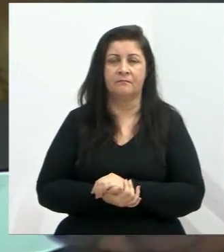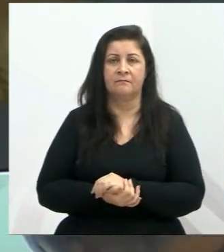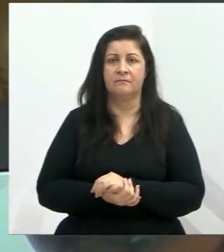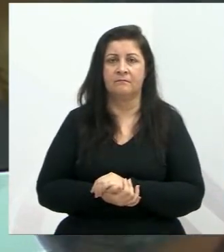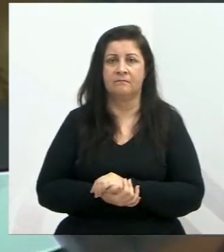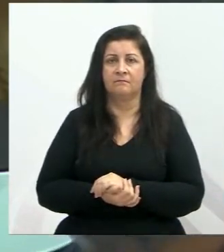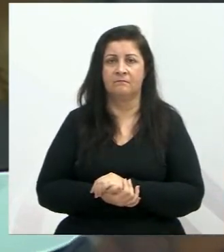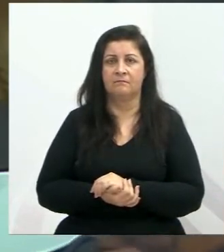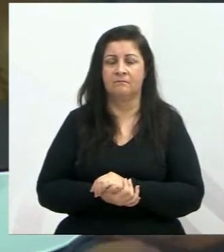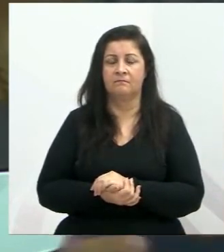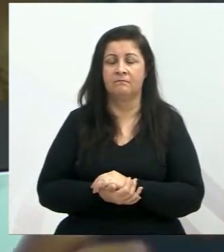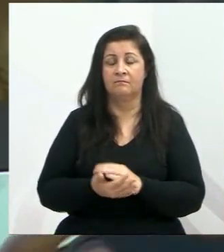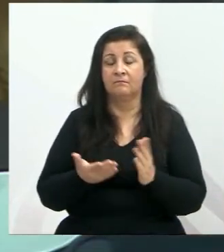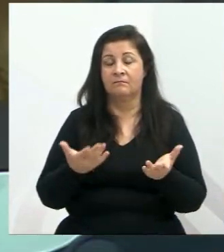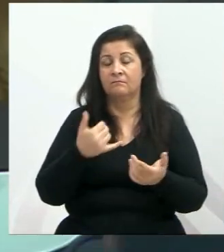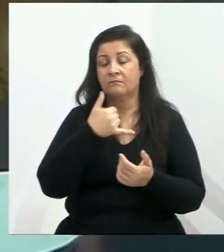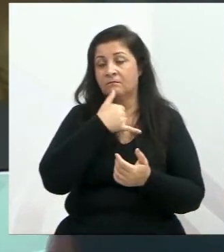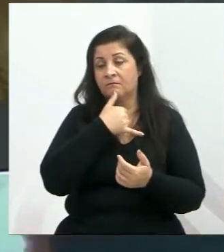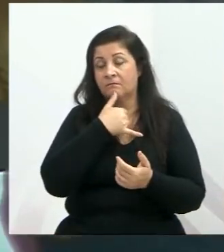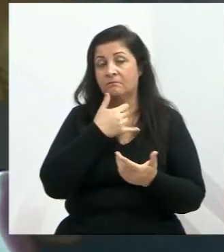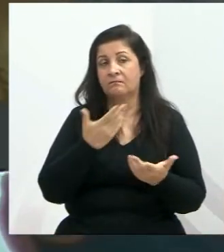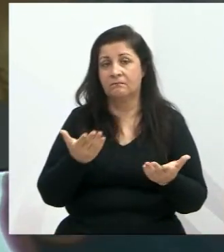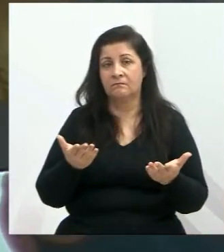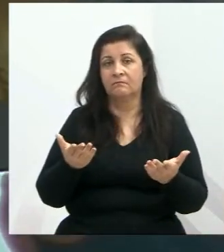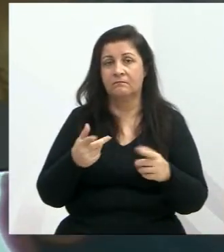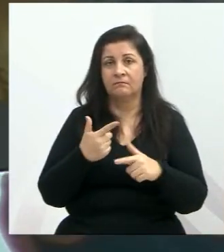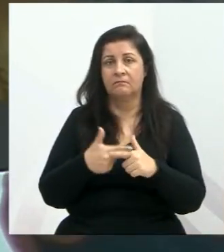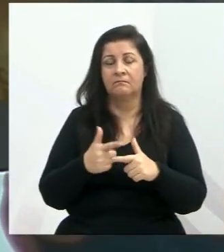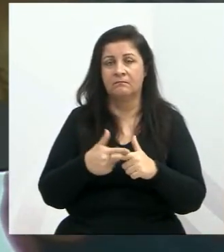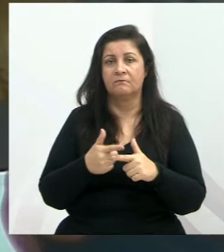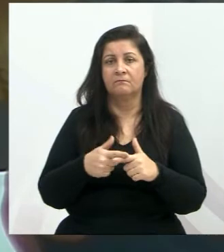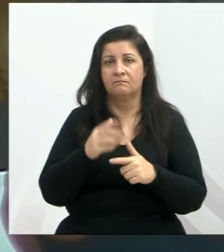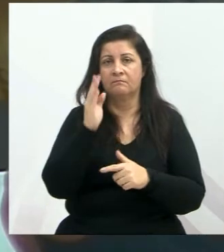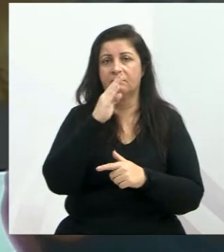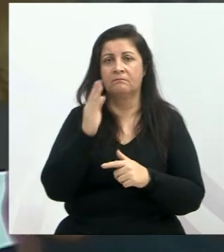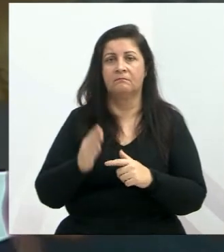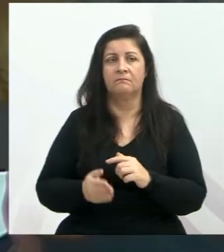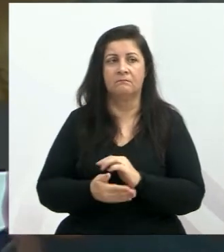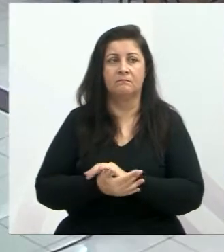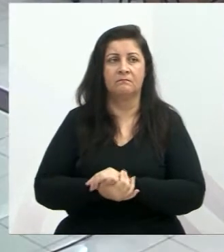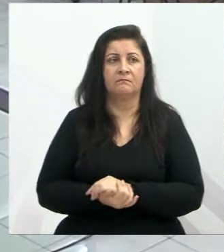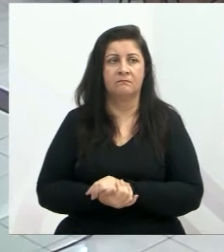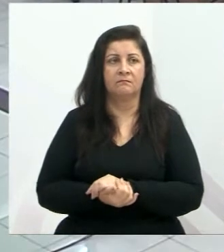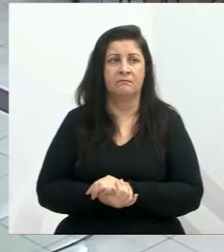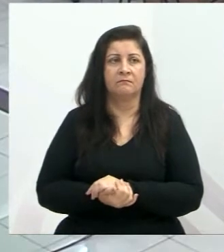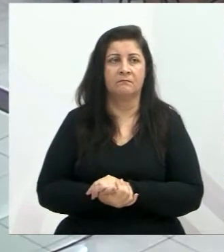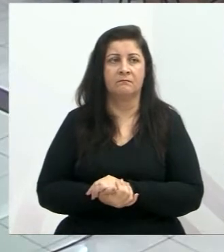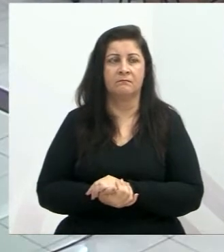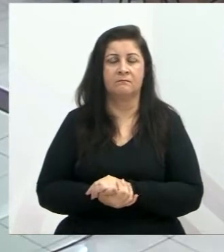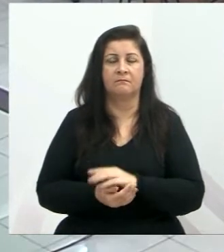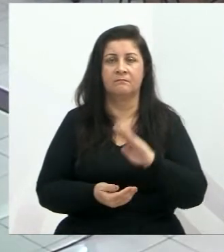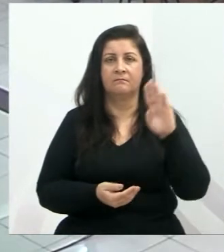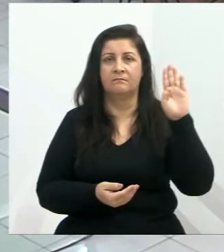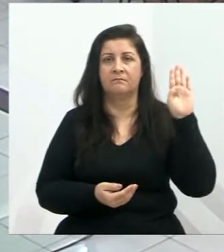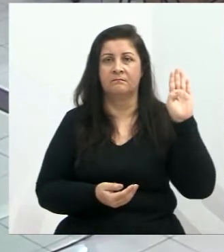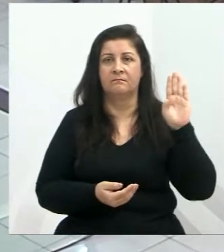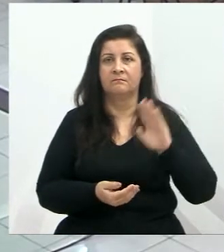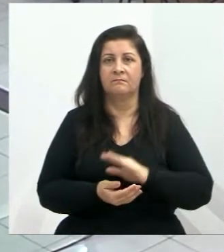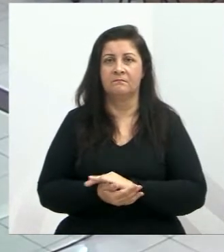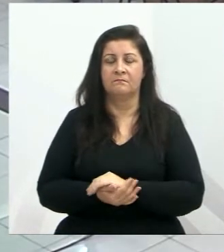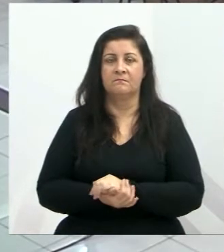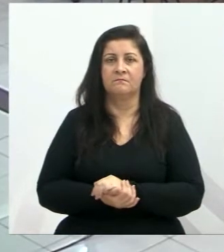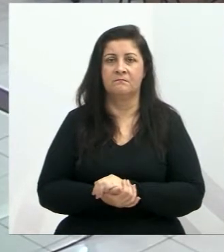história do nosso país, que Jacareí está incluído. Eu também sou favorável. Também quero dar minha contribuição, também